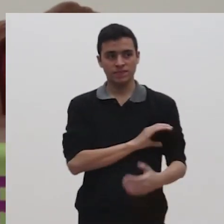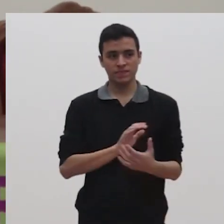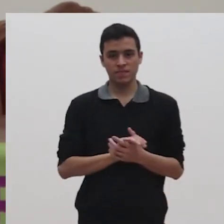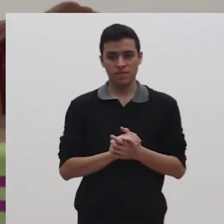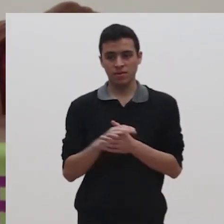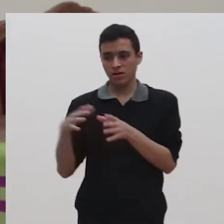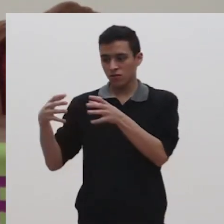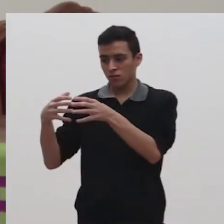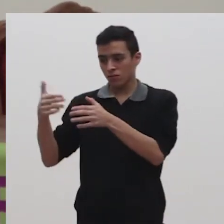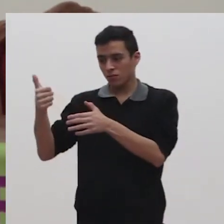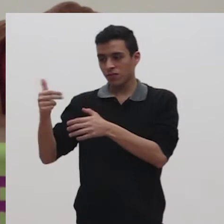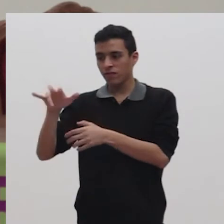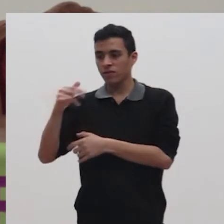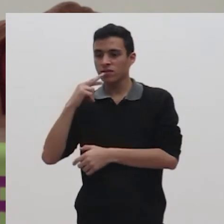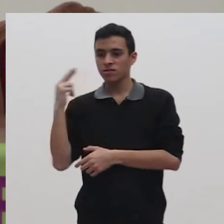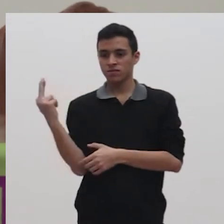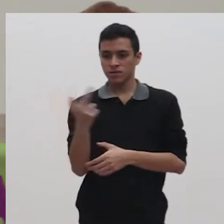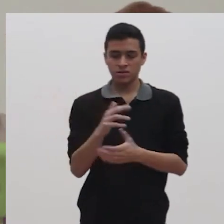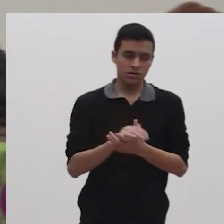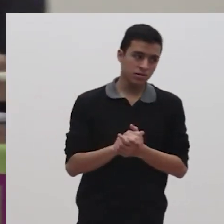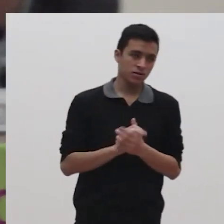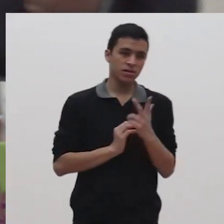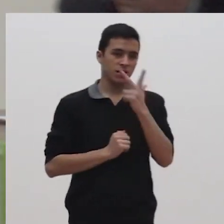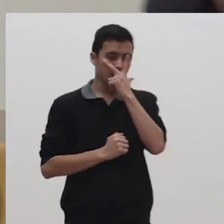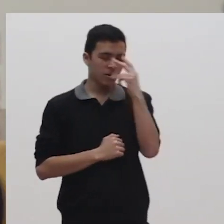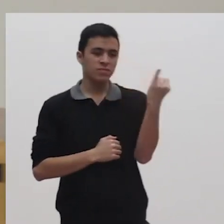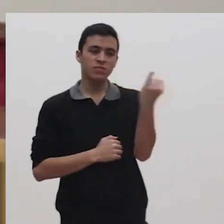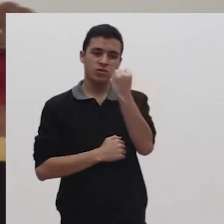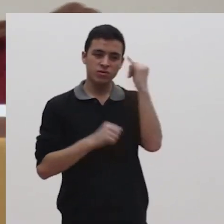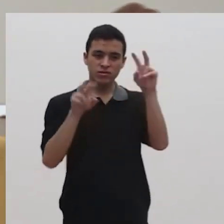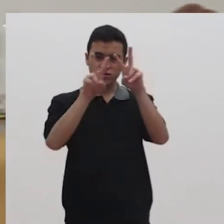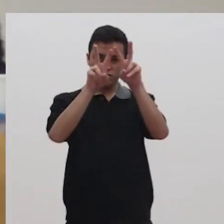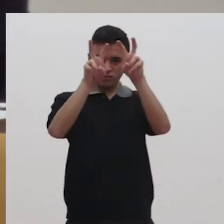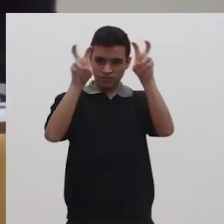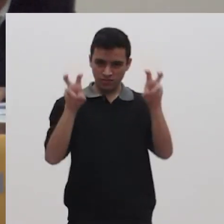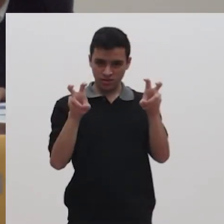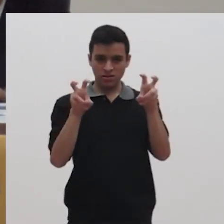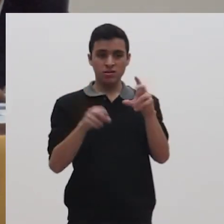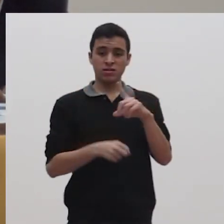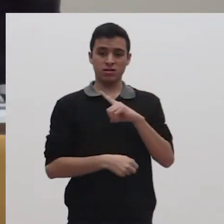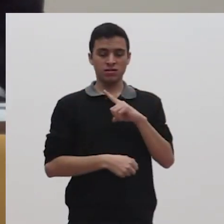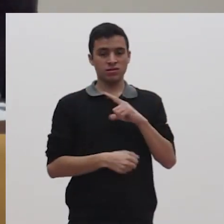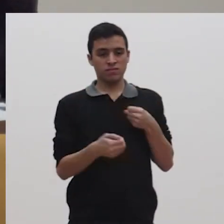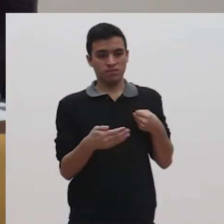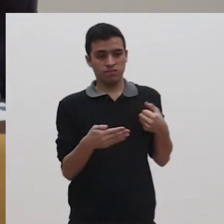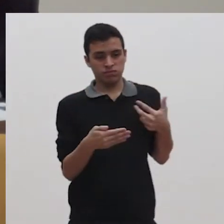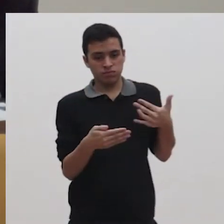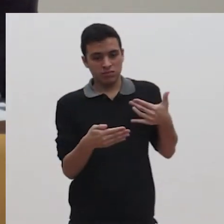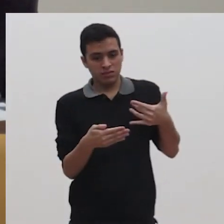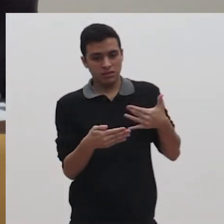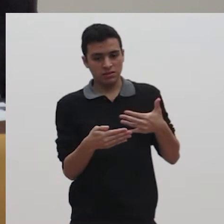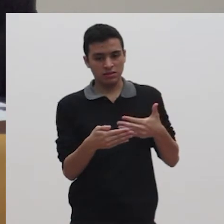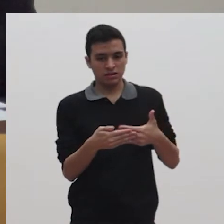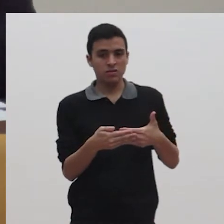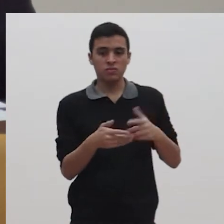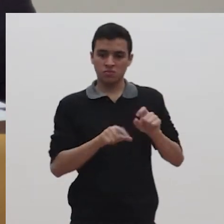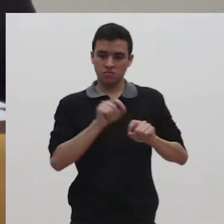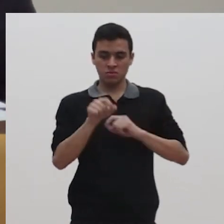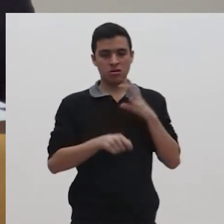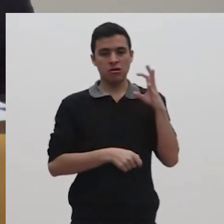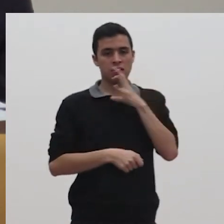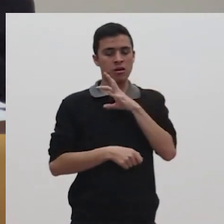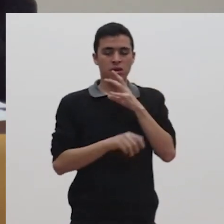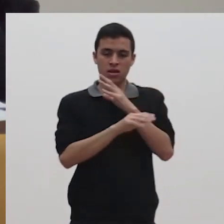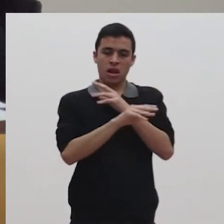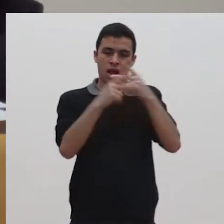Chapa 1, 3 minutos. Também acho muito importante a questão. Também tem uma longa trajetória, que não é, obviamente,